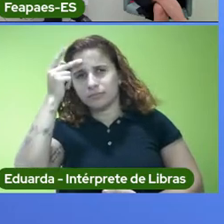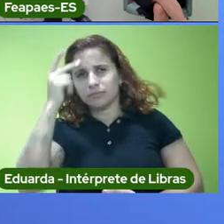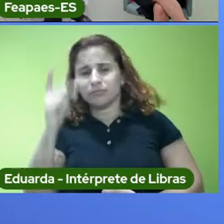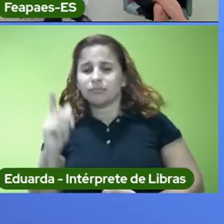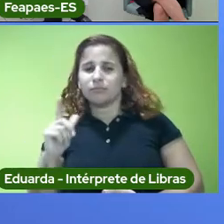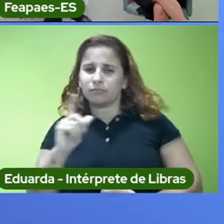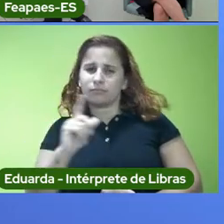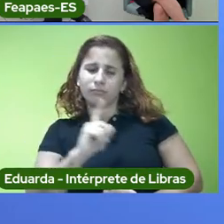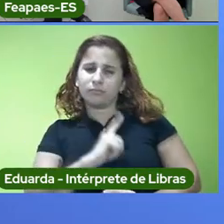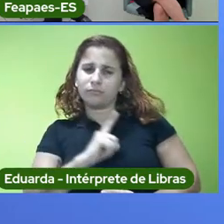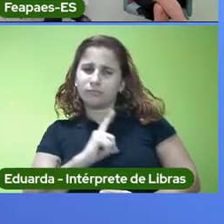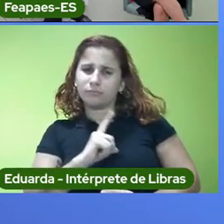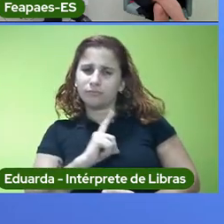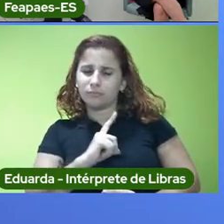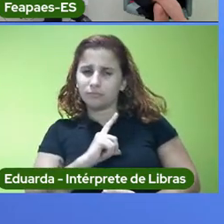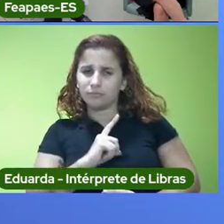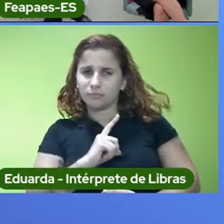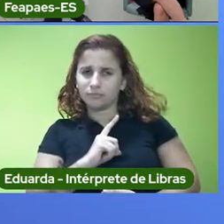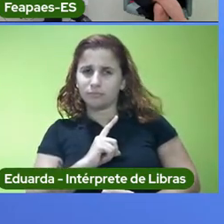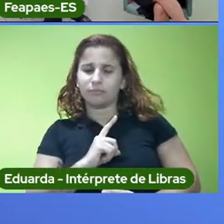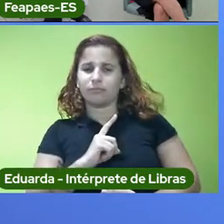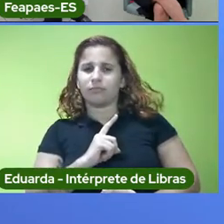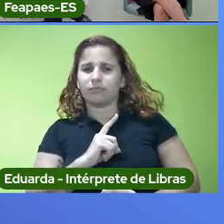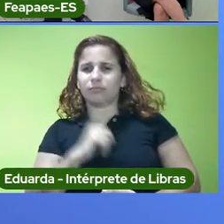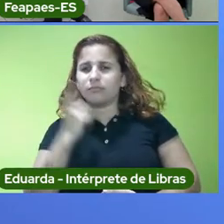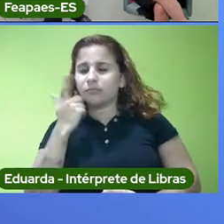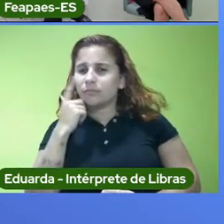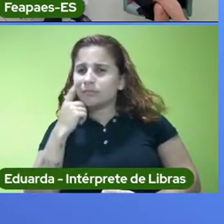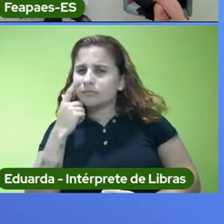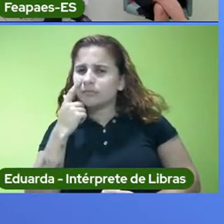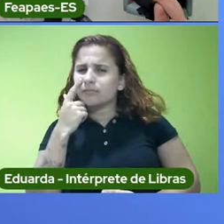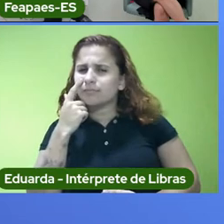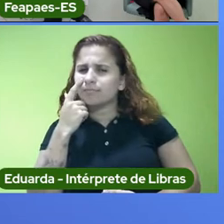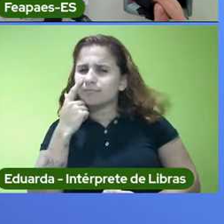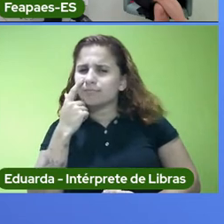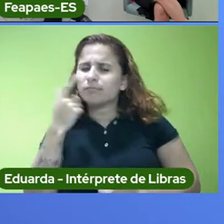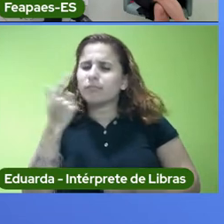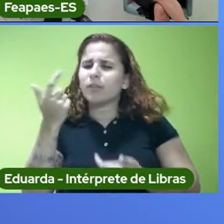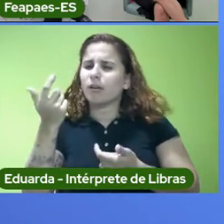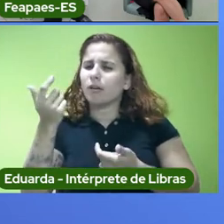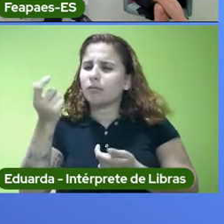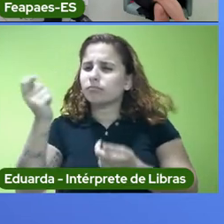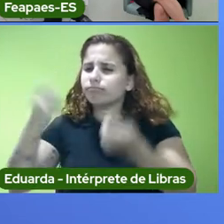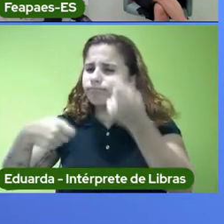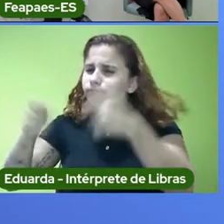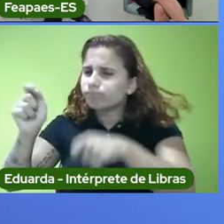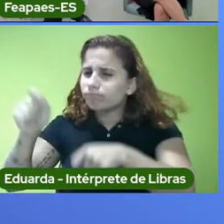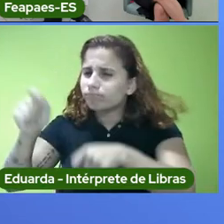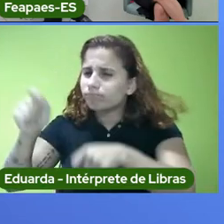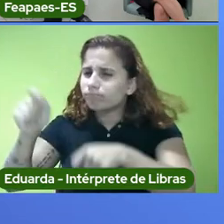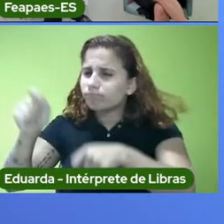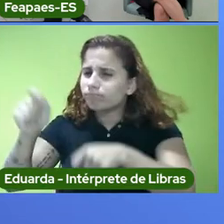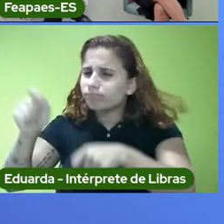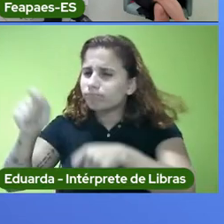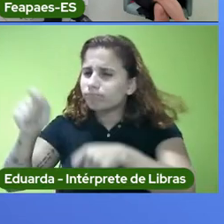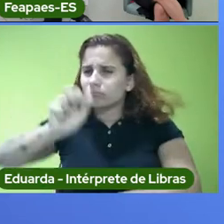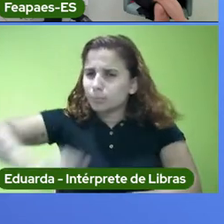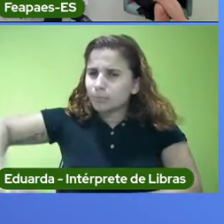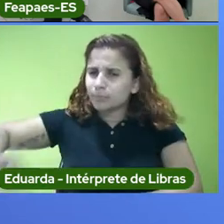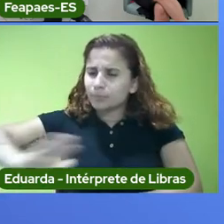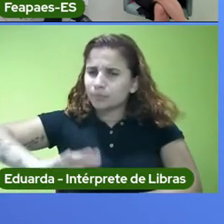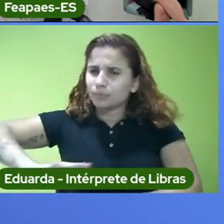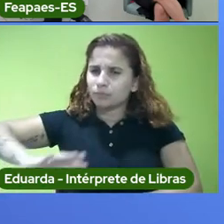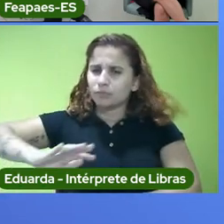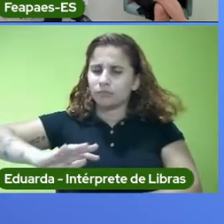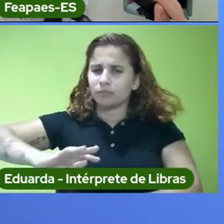tanto vislumbrar essas possibilidades, verificar ali no seu, né, no seu território as condições ali, né,